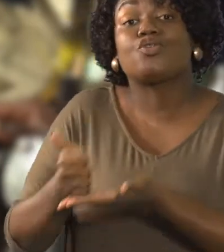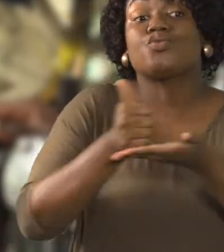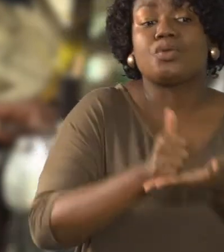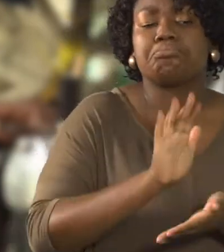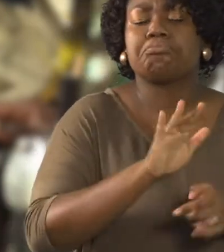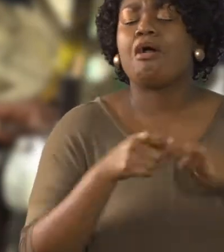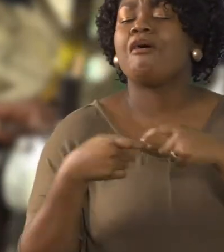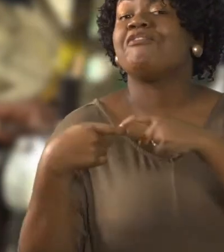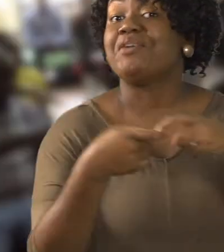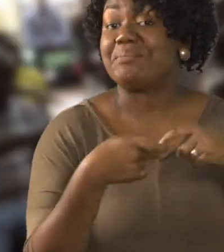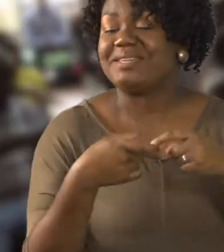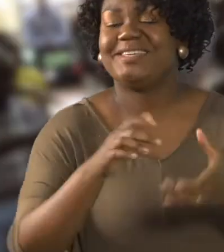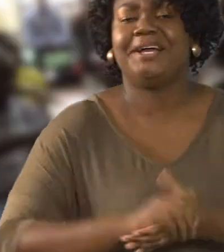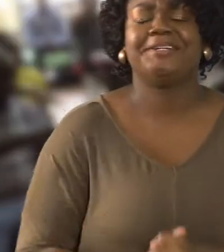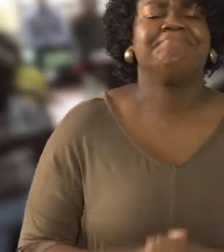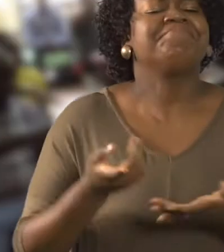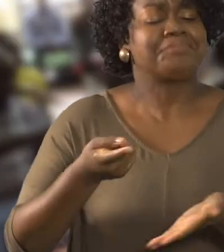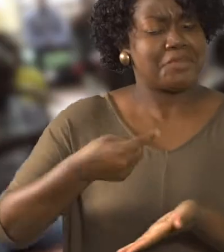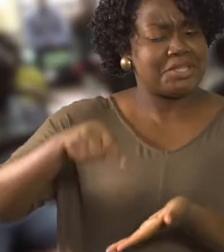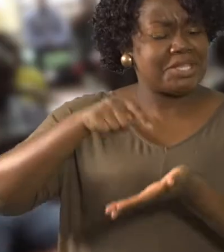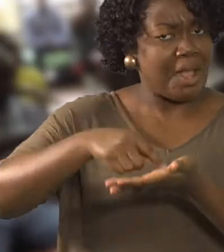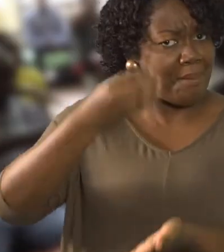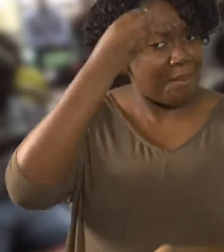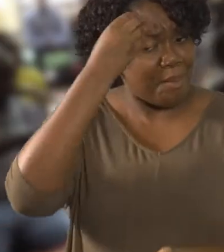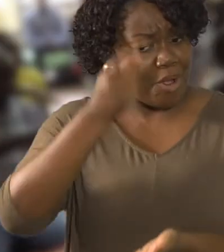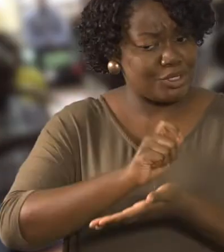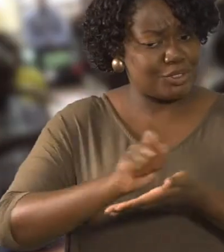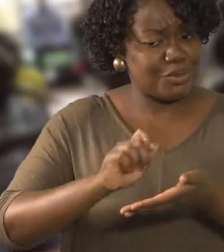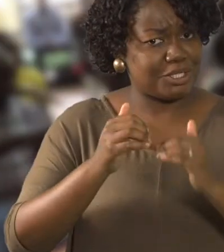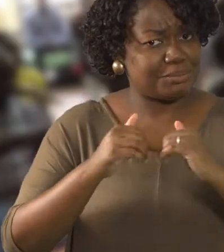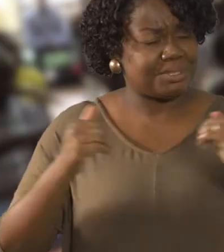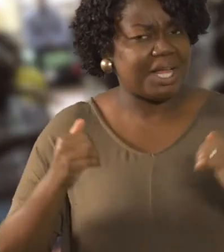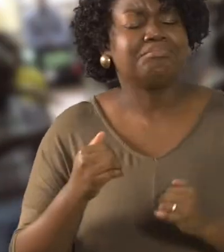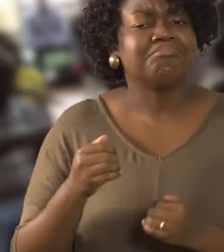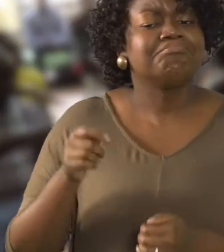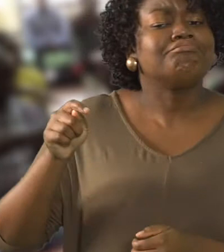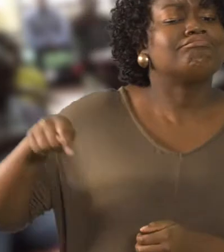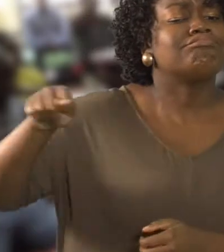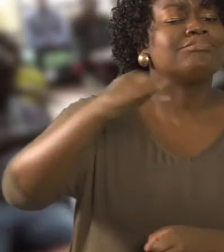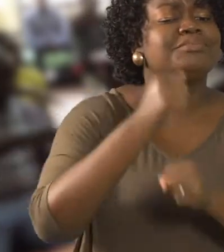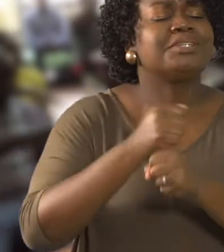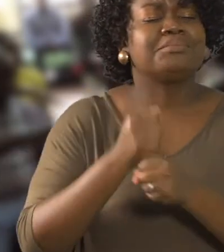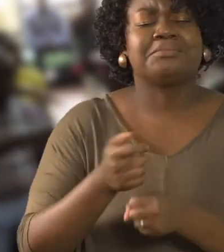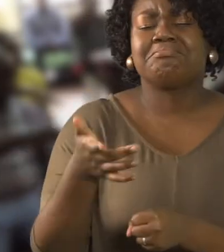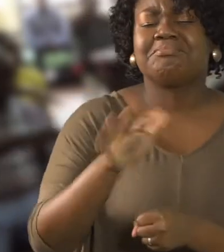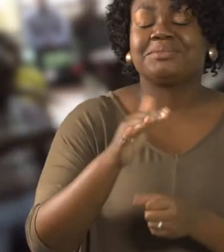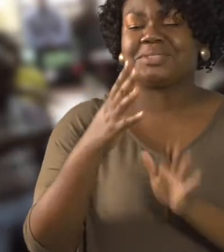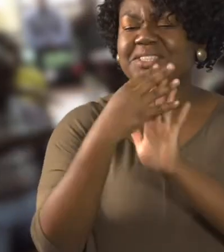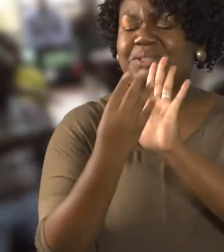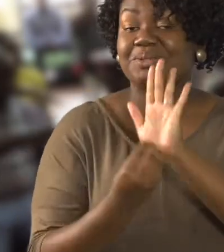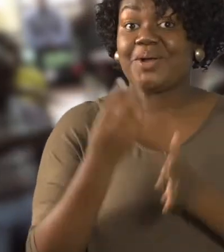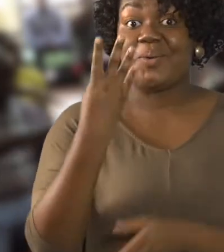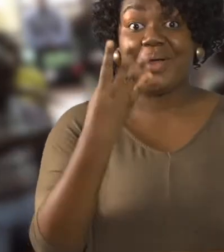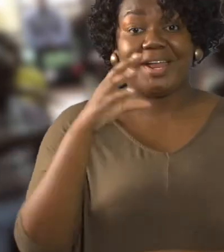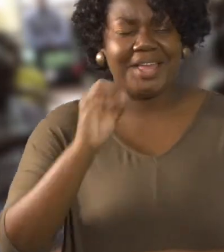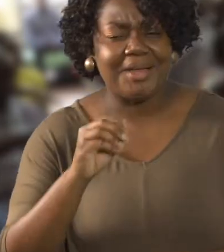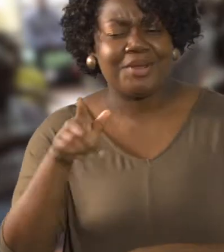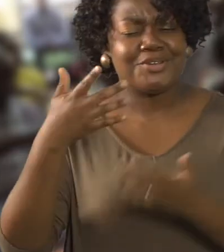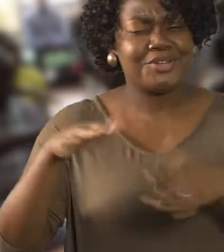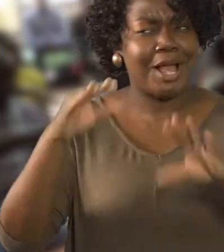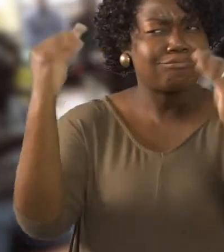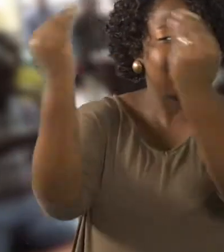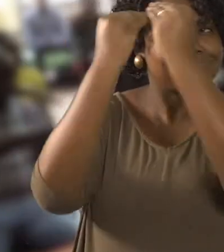com tecidos. Perto de 40 funcionários públicos em capacitação em língua de sinais, na escola especial